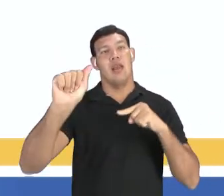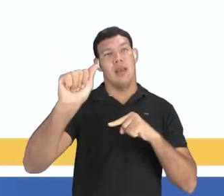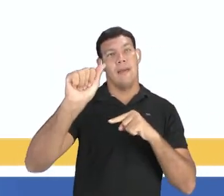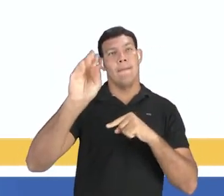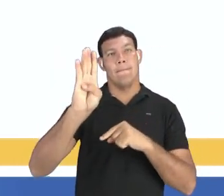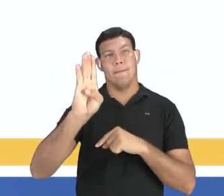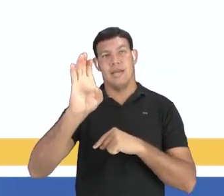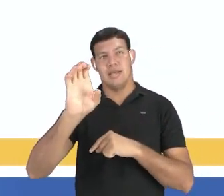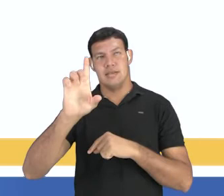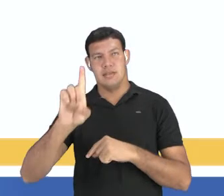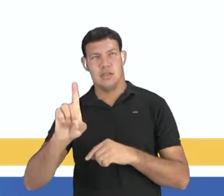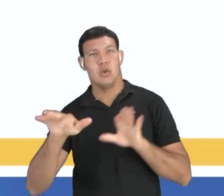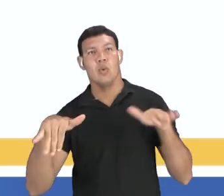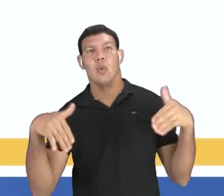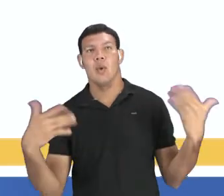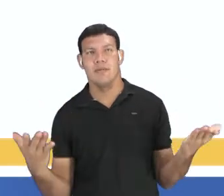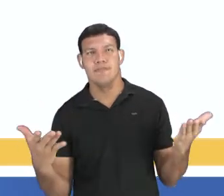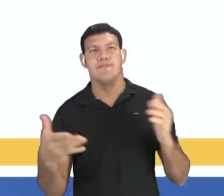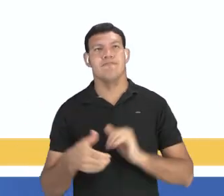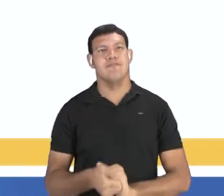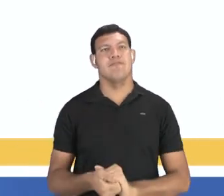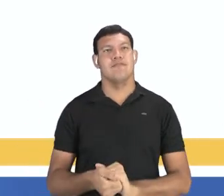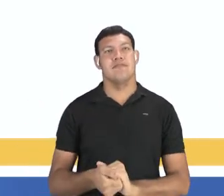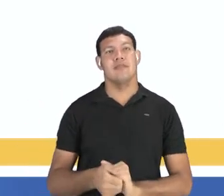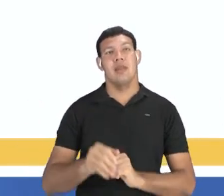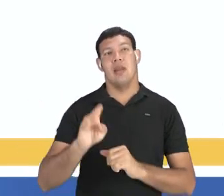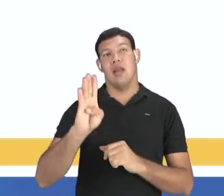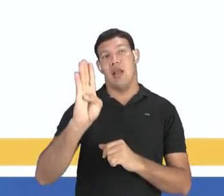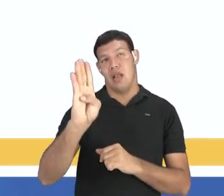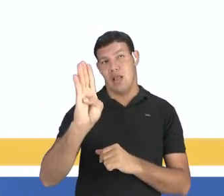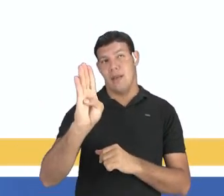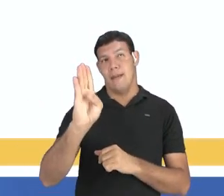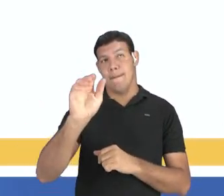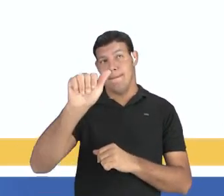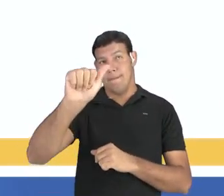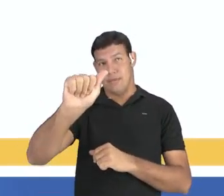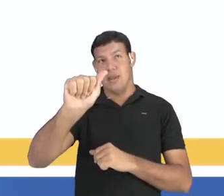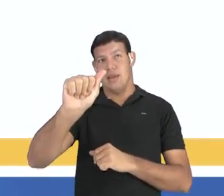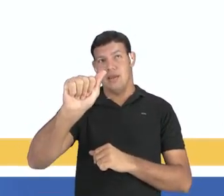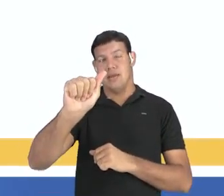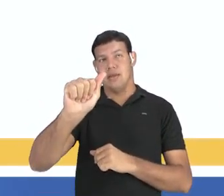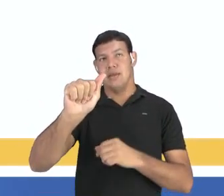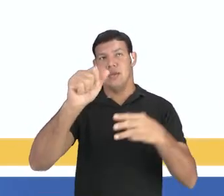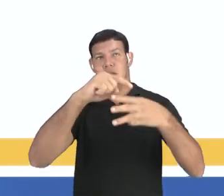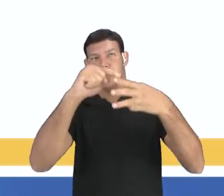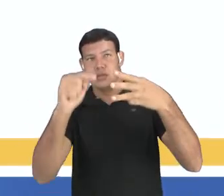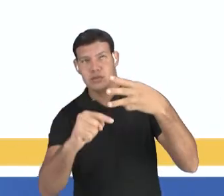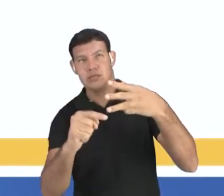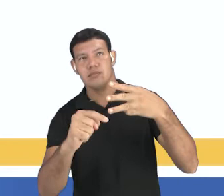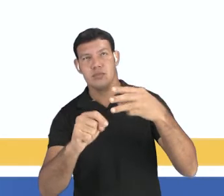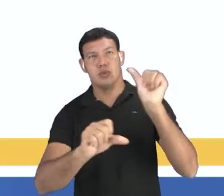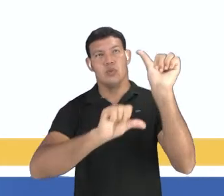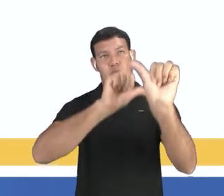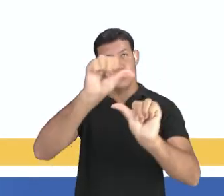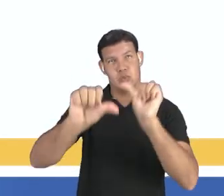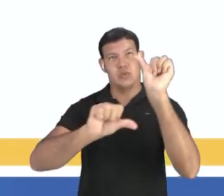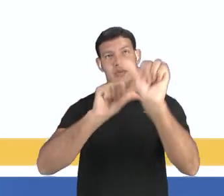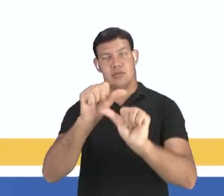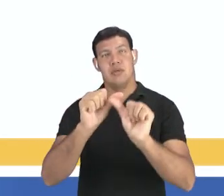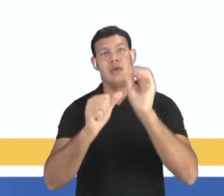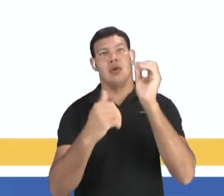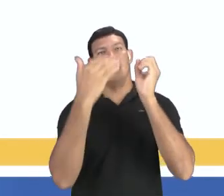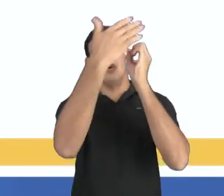moinhos e os barcos a vapor B os moinhos a rotação trienal atrelamento correto dos cavalos e